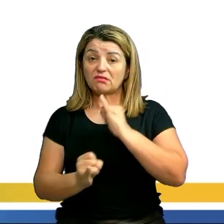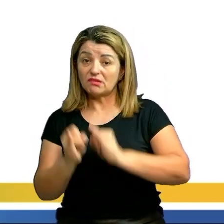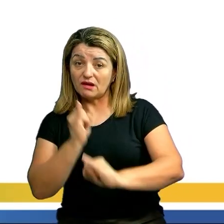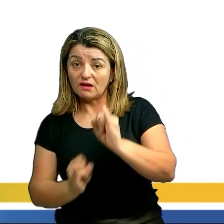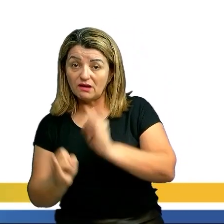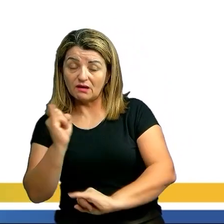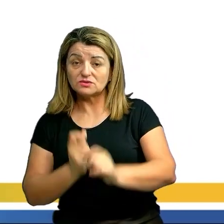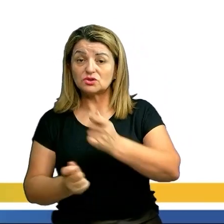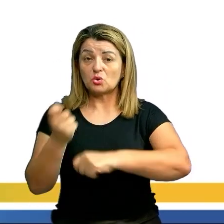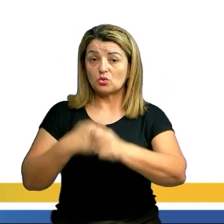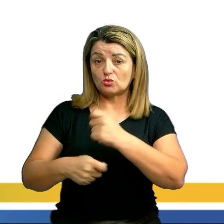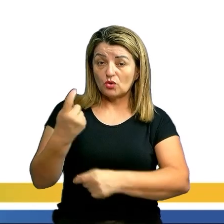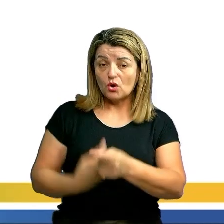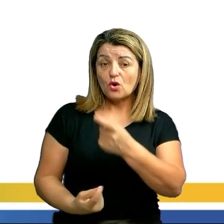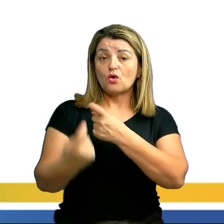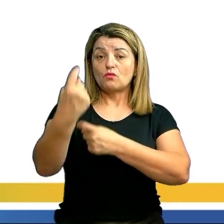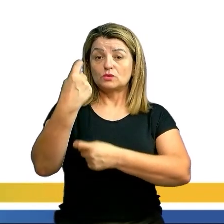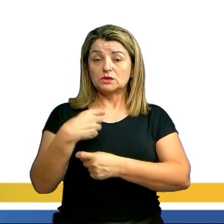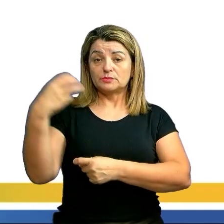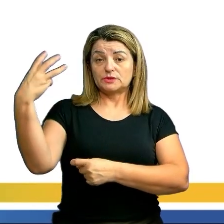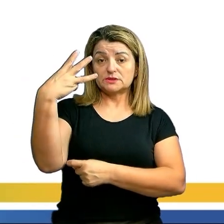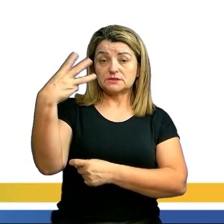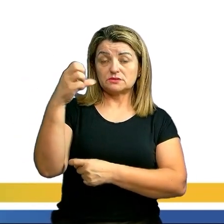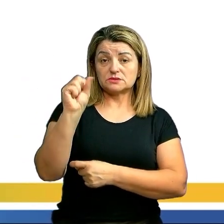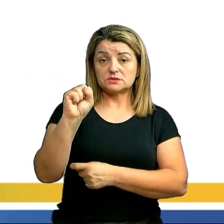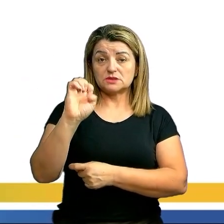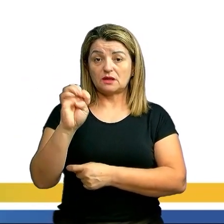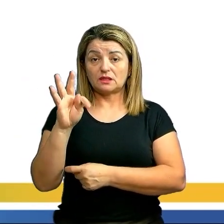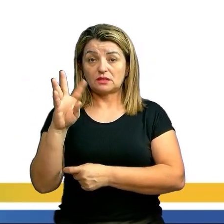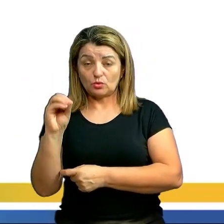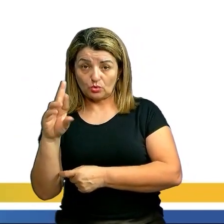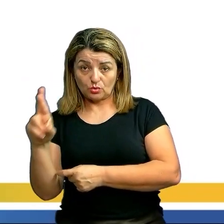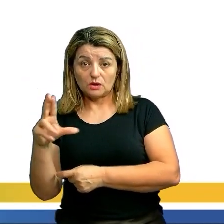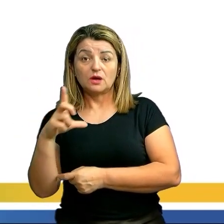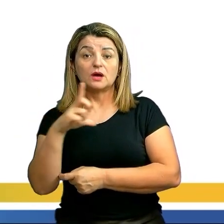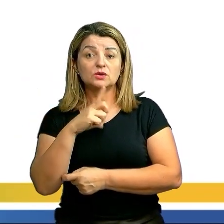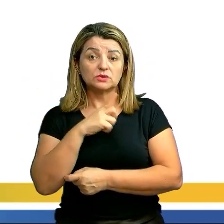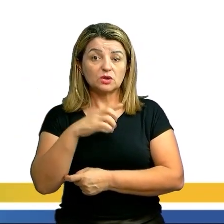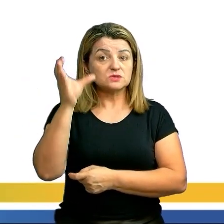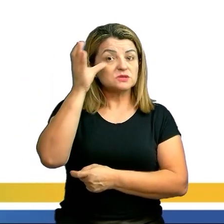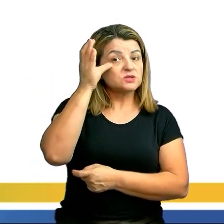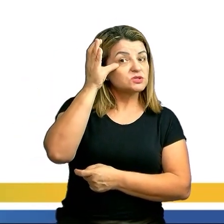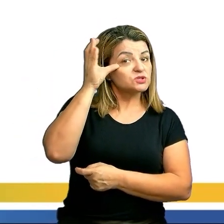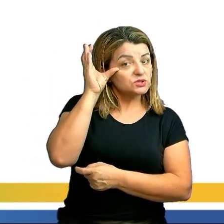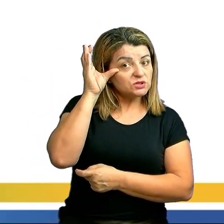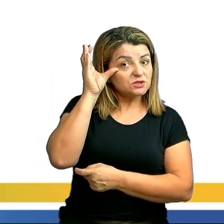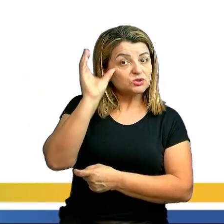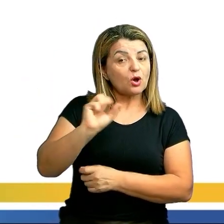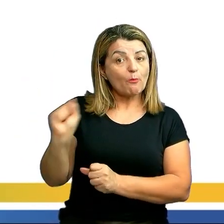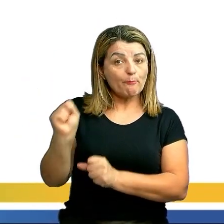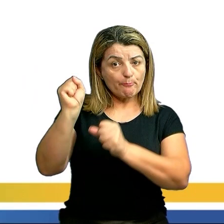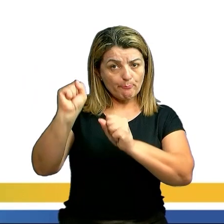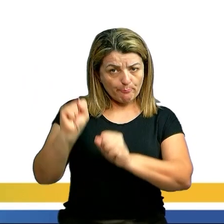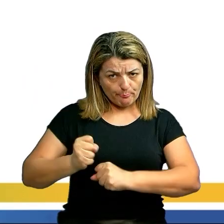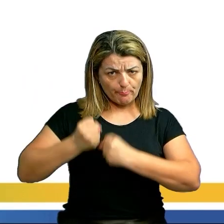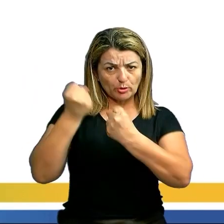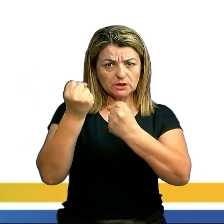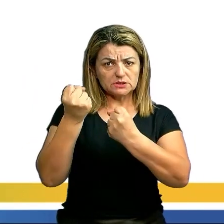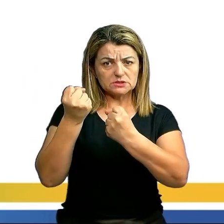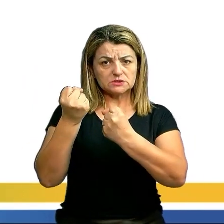a sua economia voltada para o terceiro setor. Temos aí o C de China, que já é uma grande potência do momento,